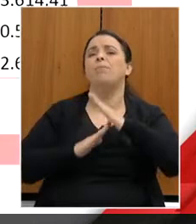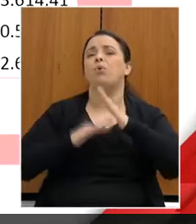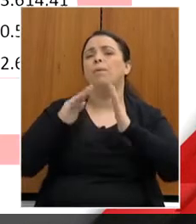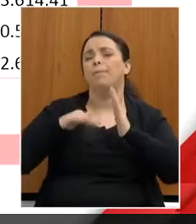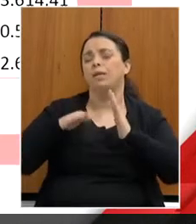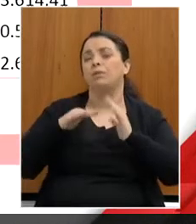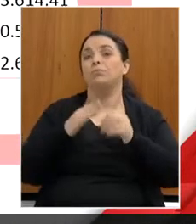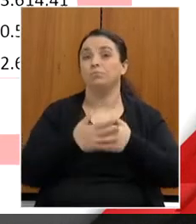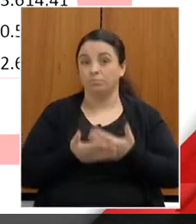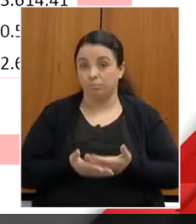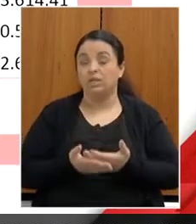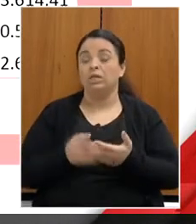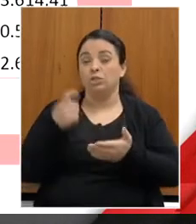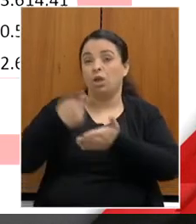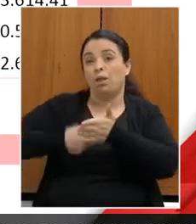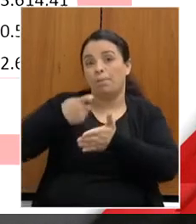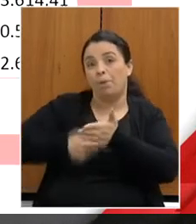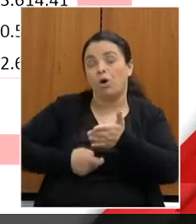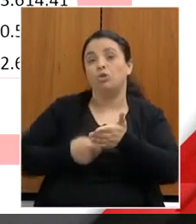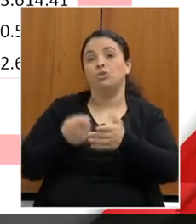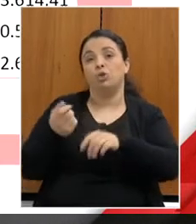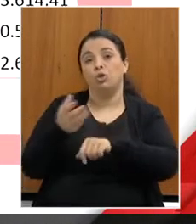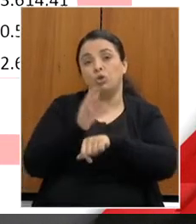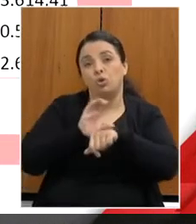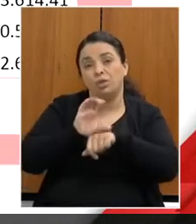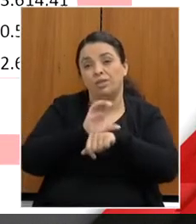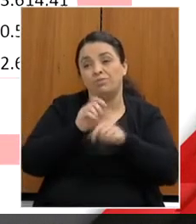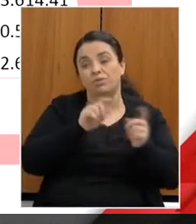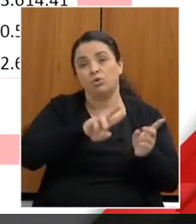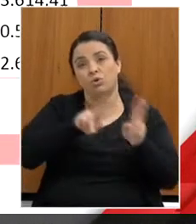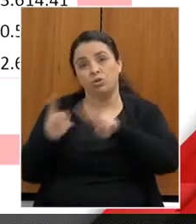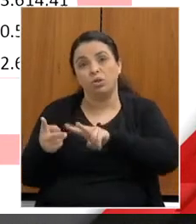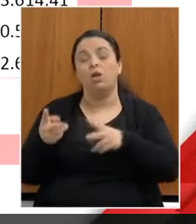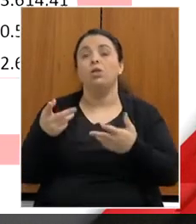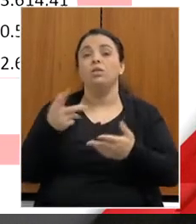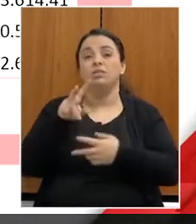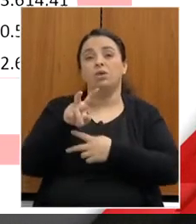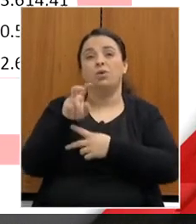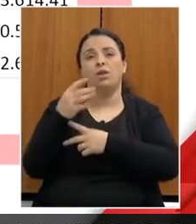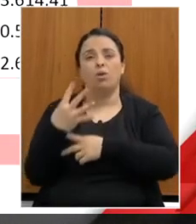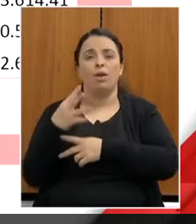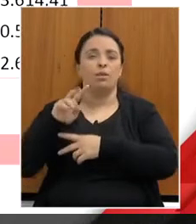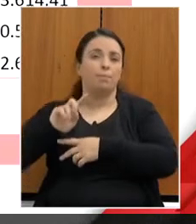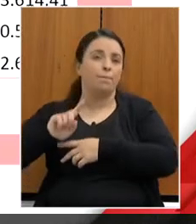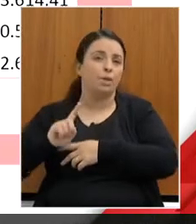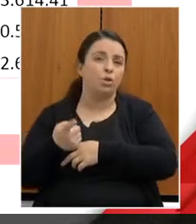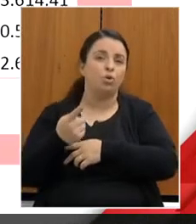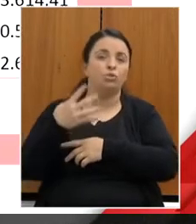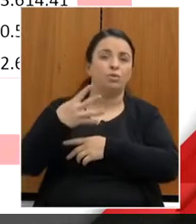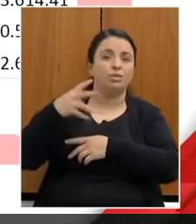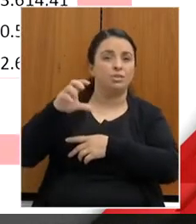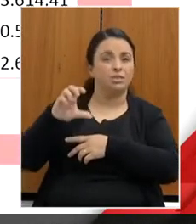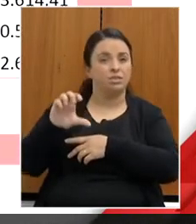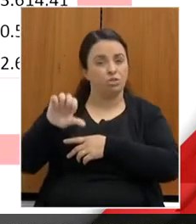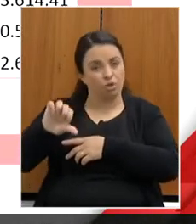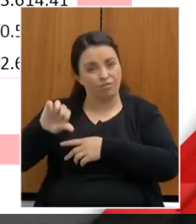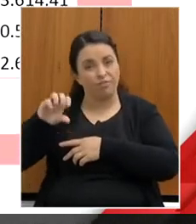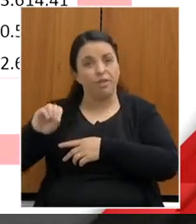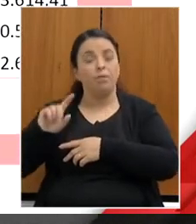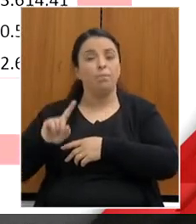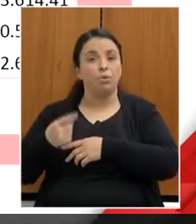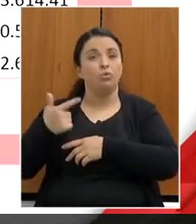e transferências constitucionais, R$ 54.205.490.257.